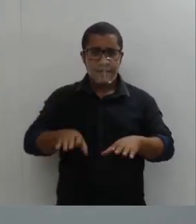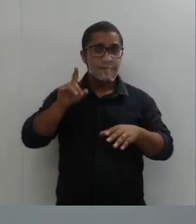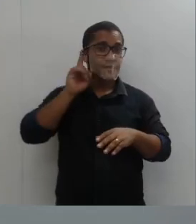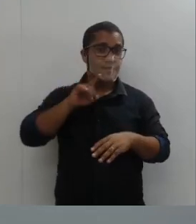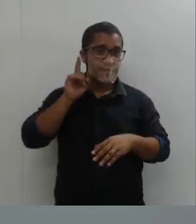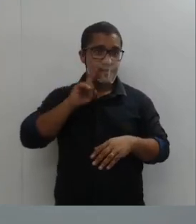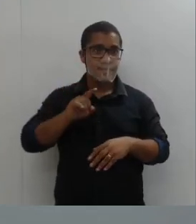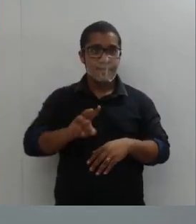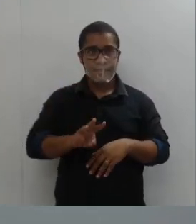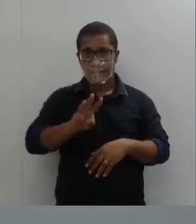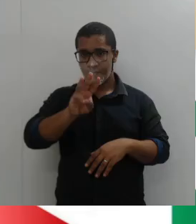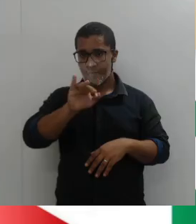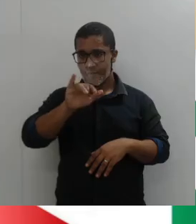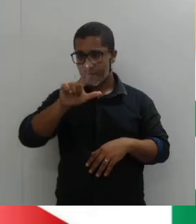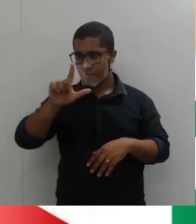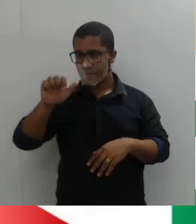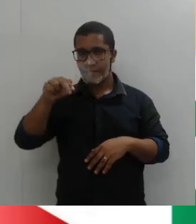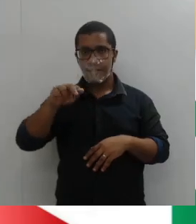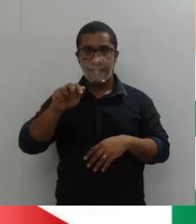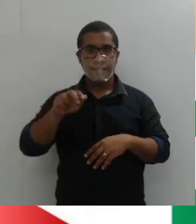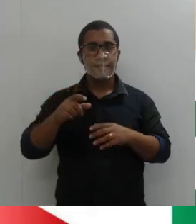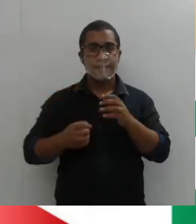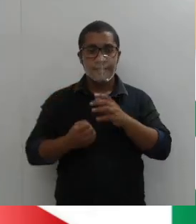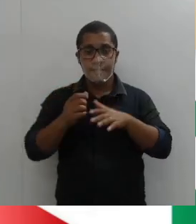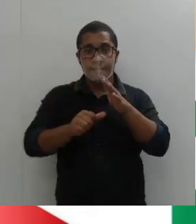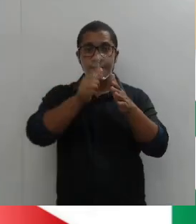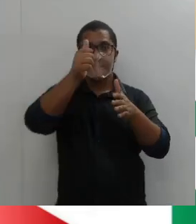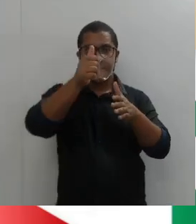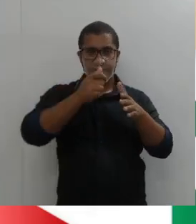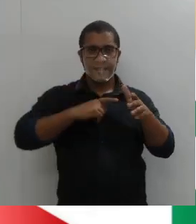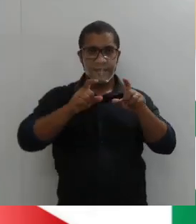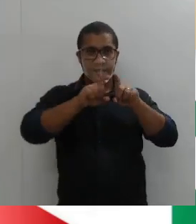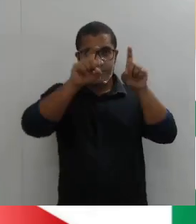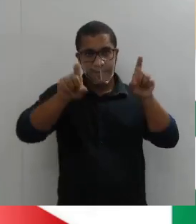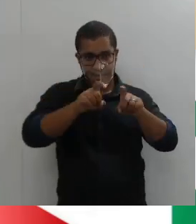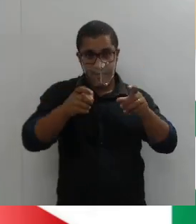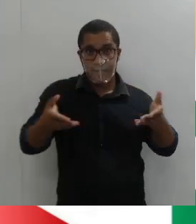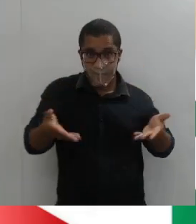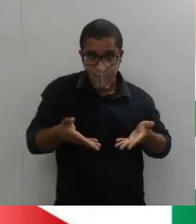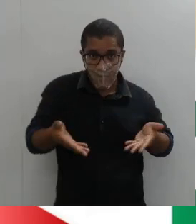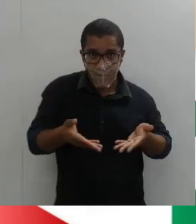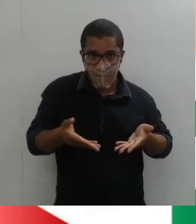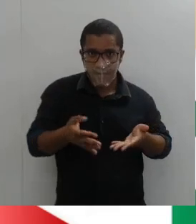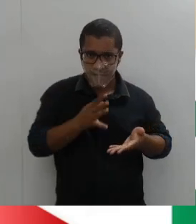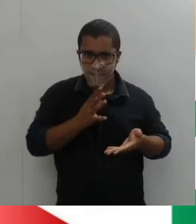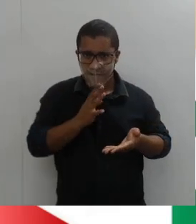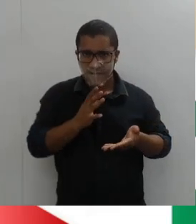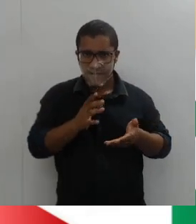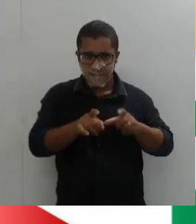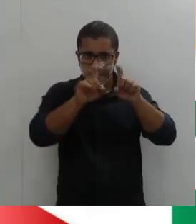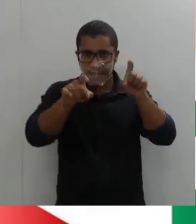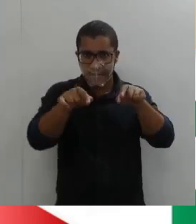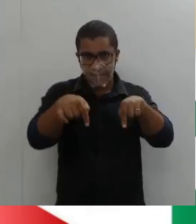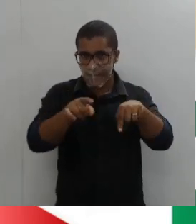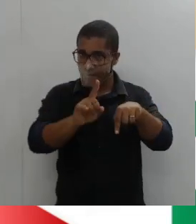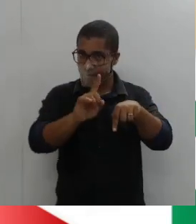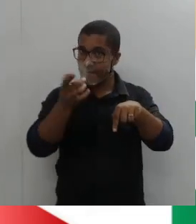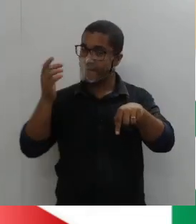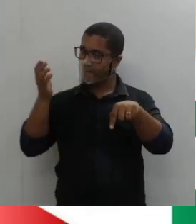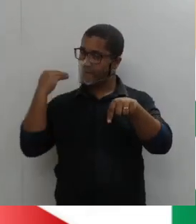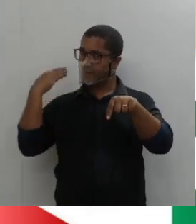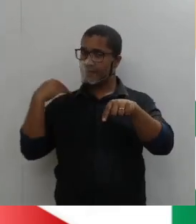criou o primeiro jogo eletrônico para um computador analógico, não é esse computador que a gente reconhece ele hoje, tá? Em